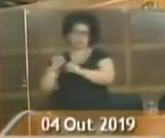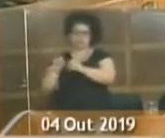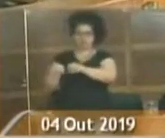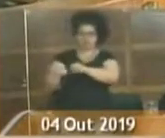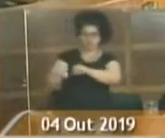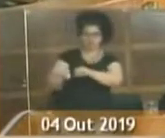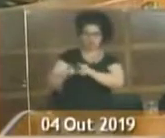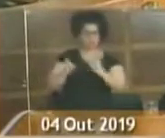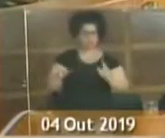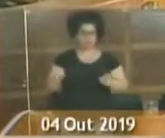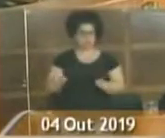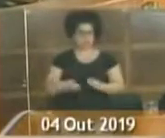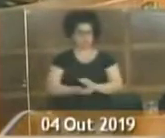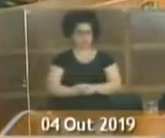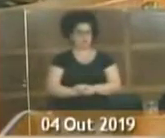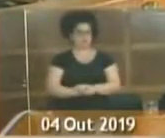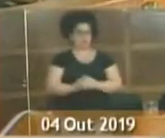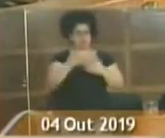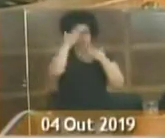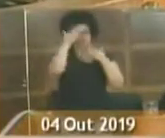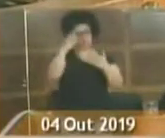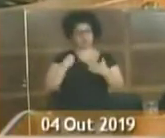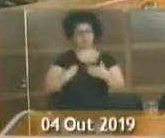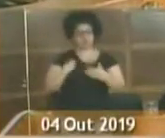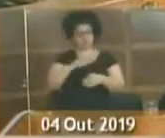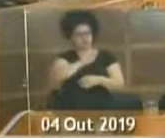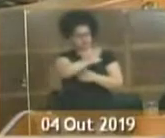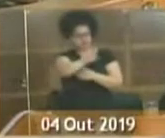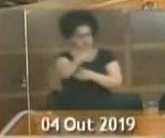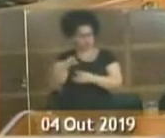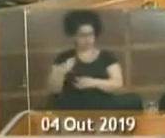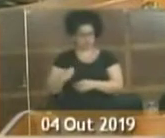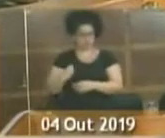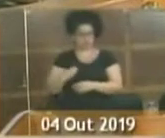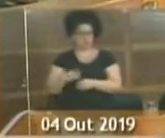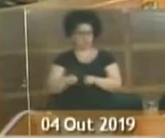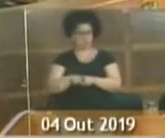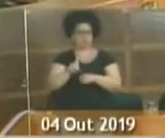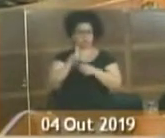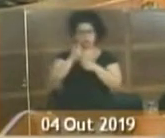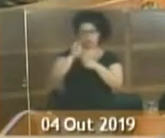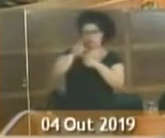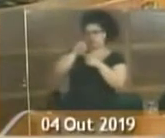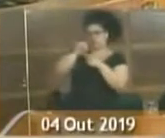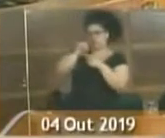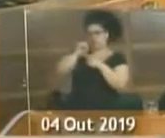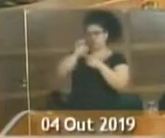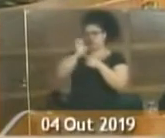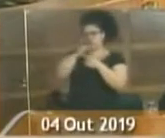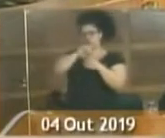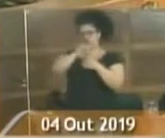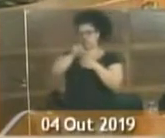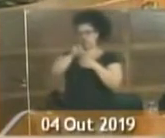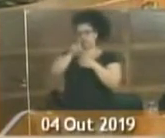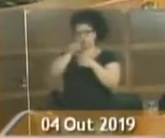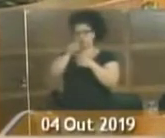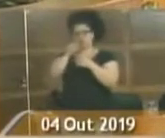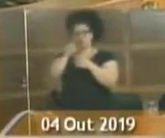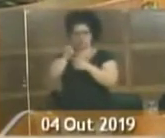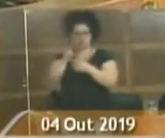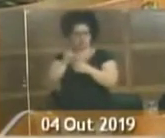Quero aqui agradecer a presença de cada uma de vocês. Tá? A Denise Jordão também, que é uma pessoa que